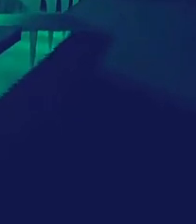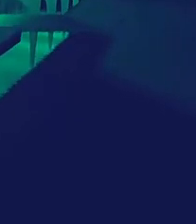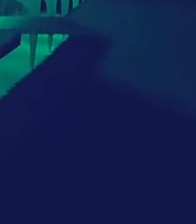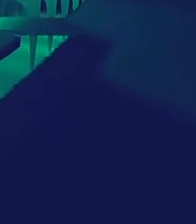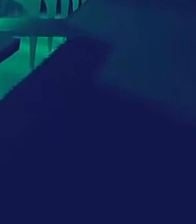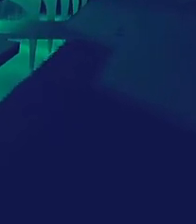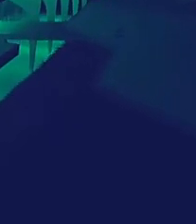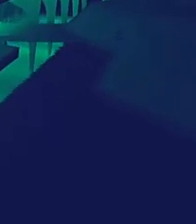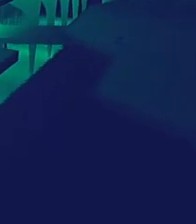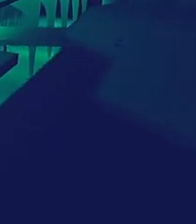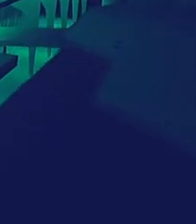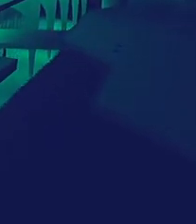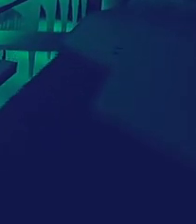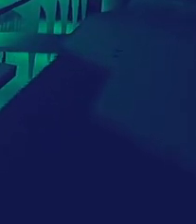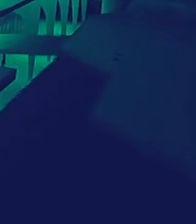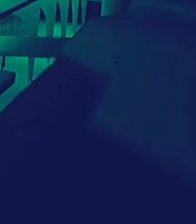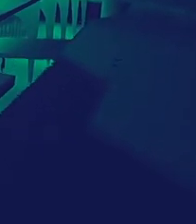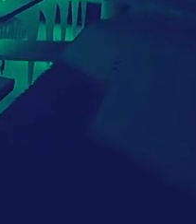Tchau.